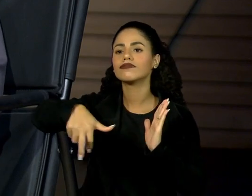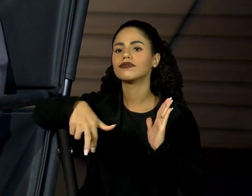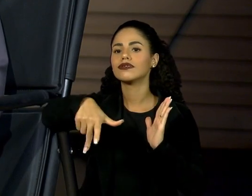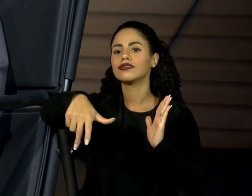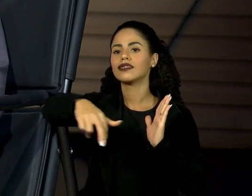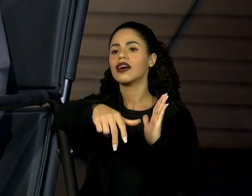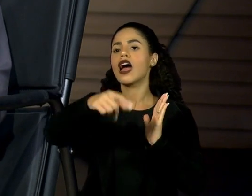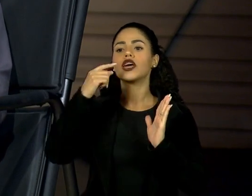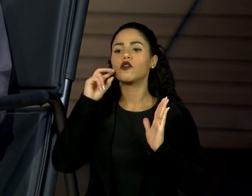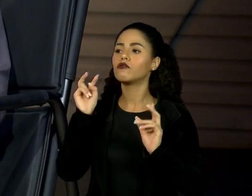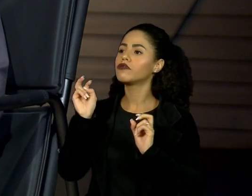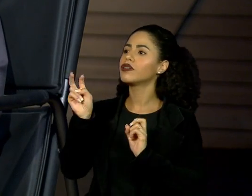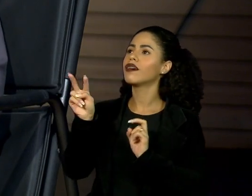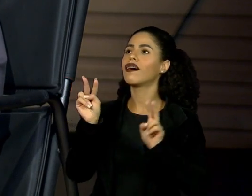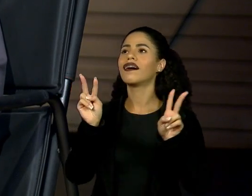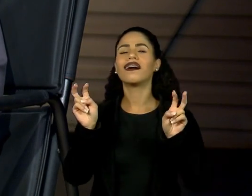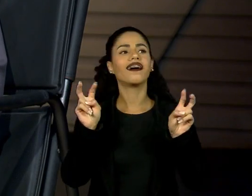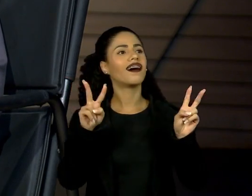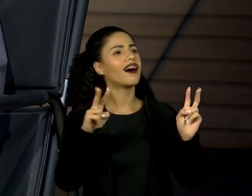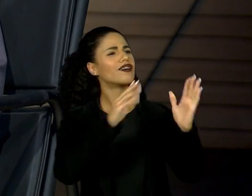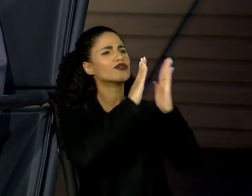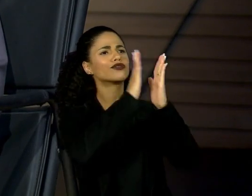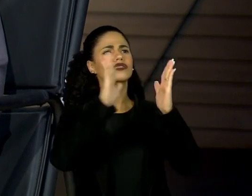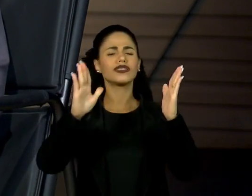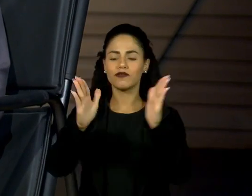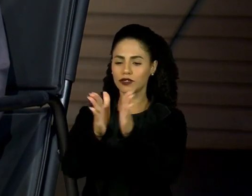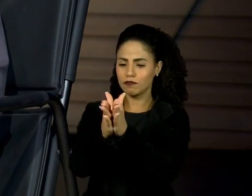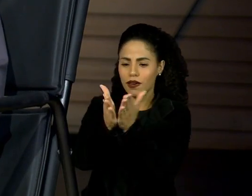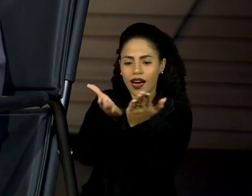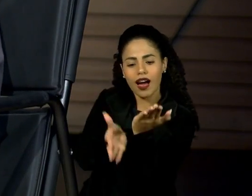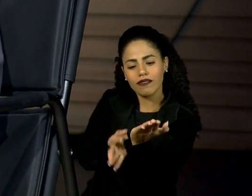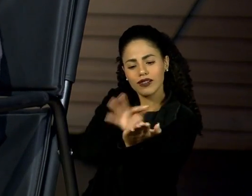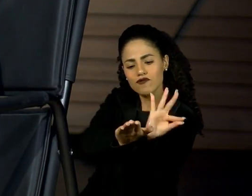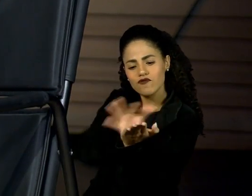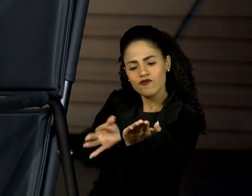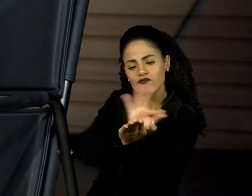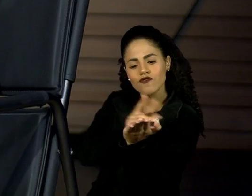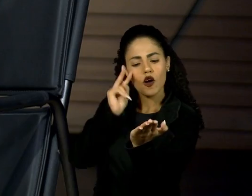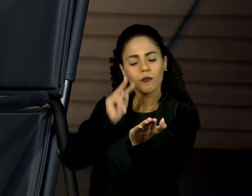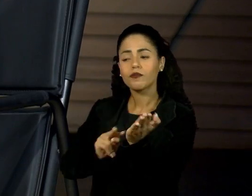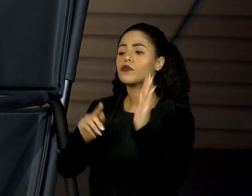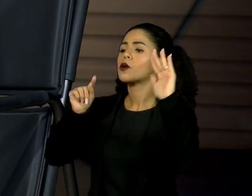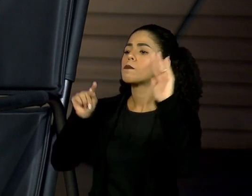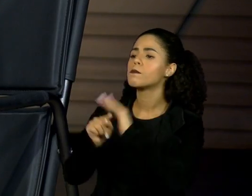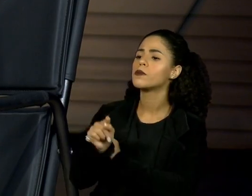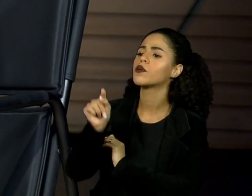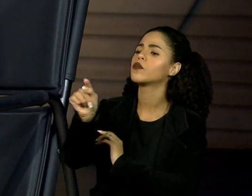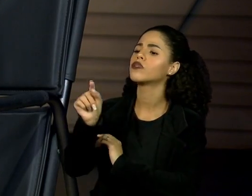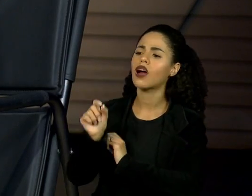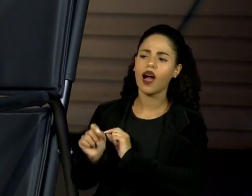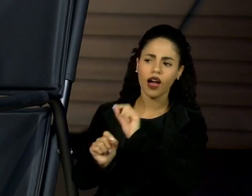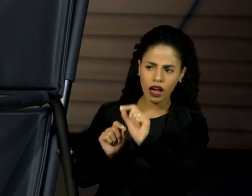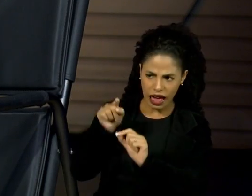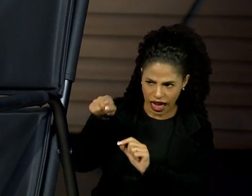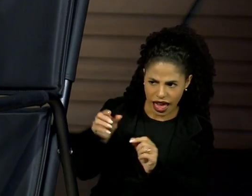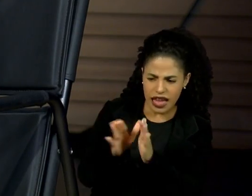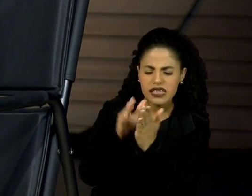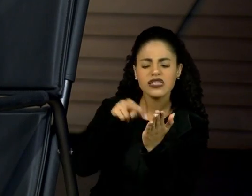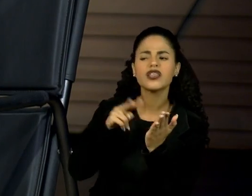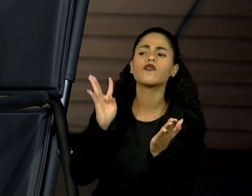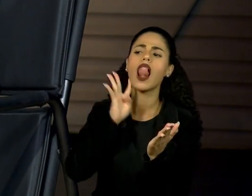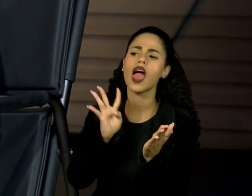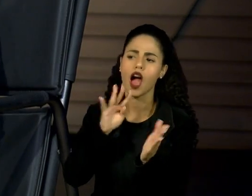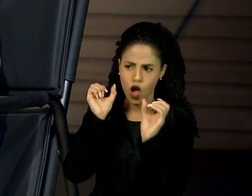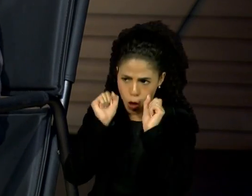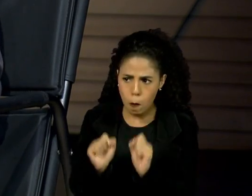realmente me fazia ver os livros, manipular os livros e perguntar, às vezes, para a bibliotecária, esse livro é legal, eu